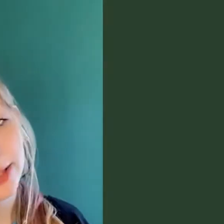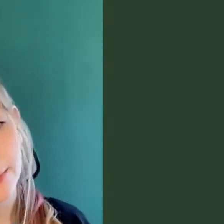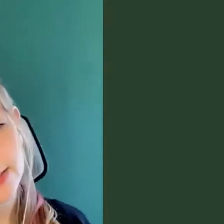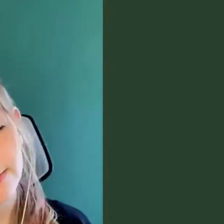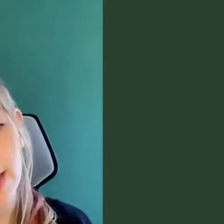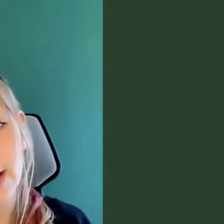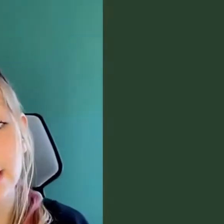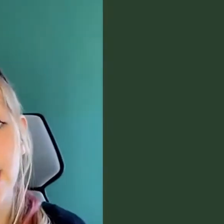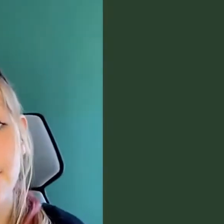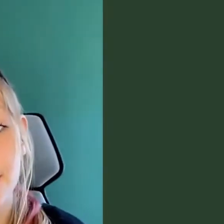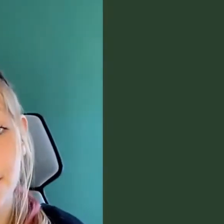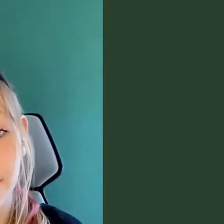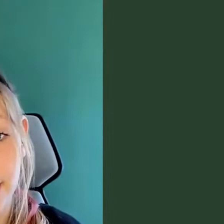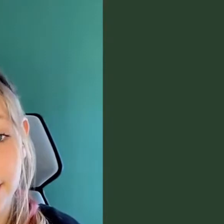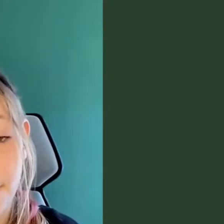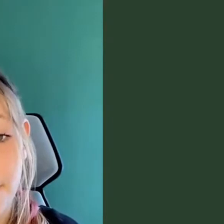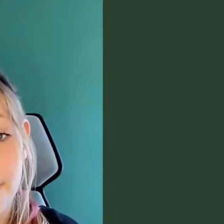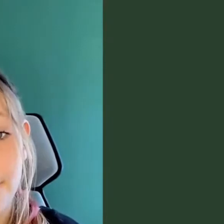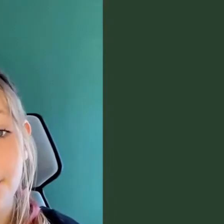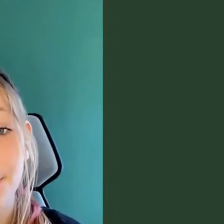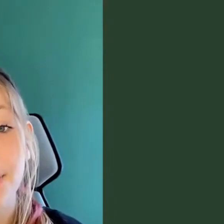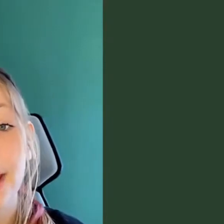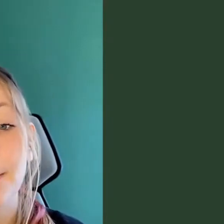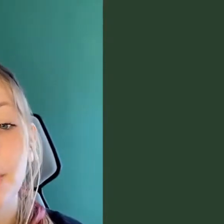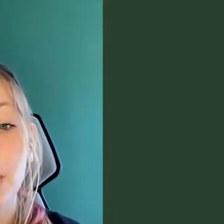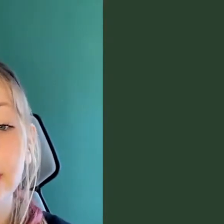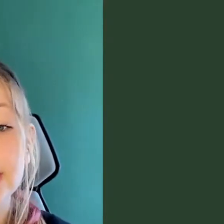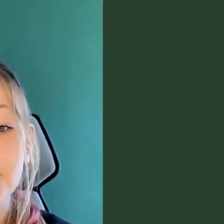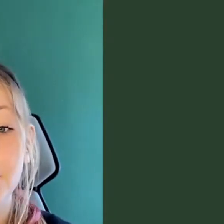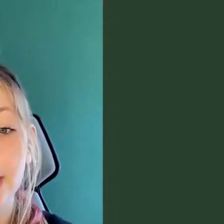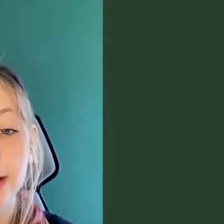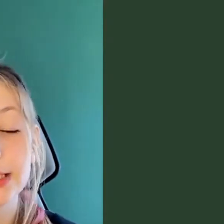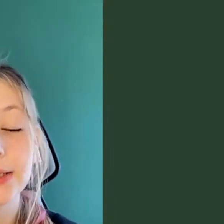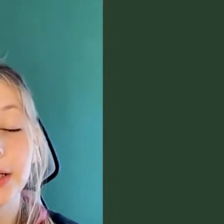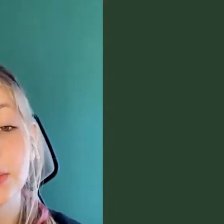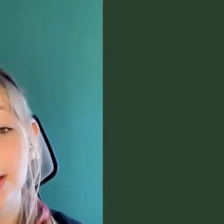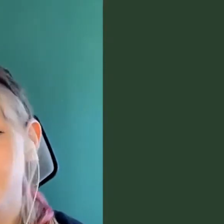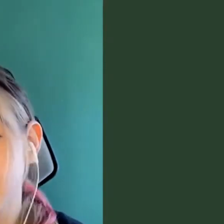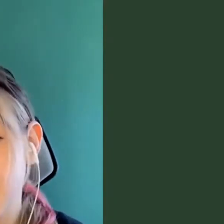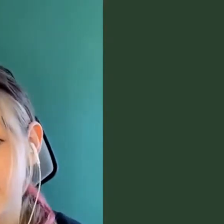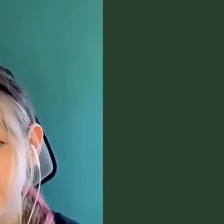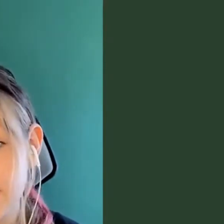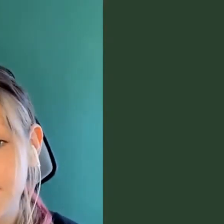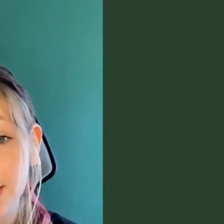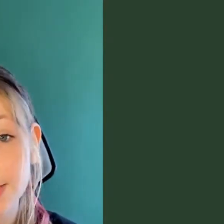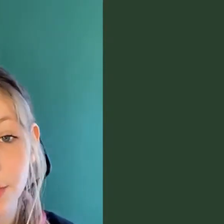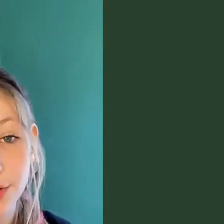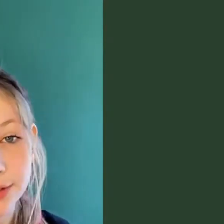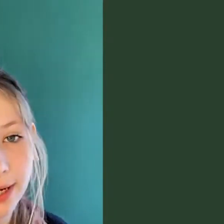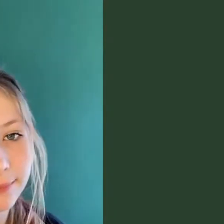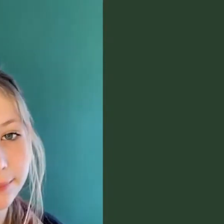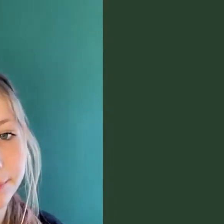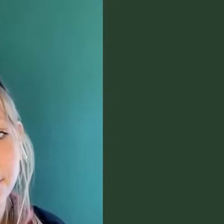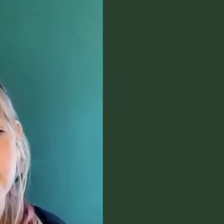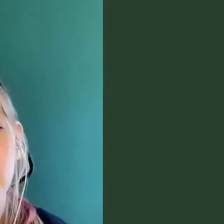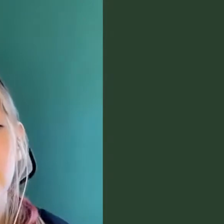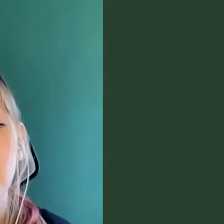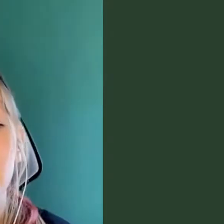Lá o tempo espera, lá é primavera. Portas e janelas ficam sempre abertas para a sorte